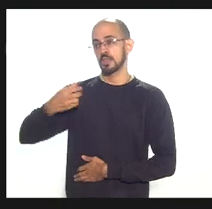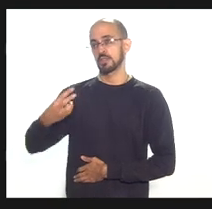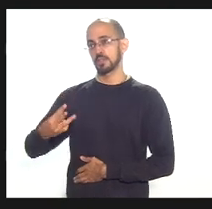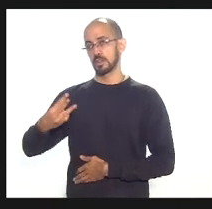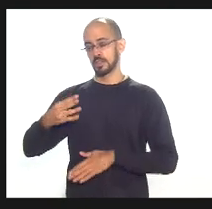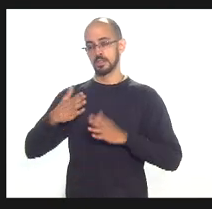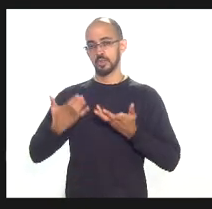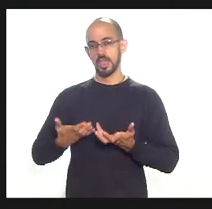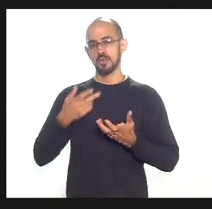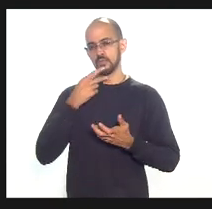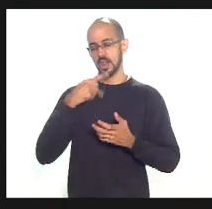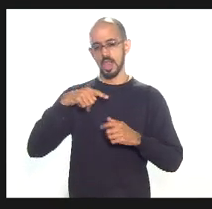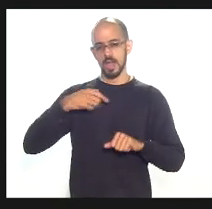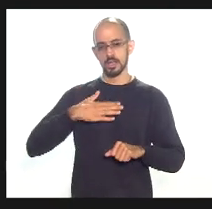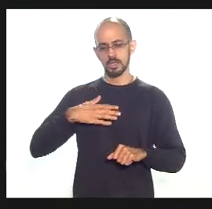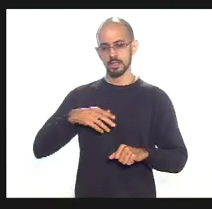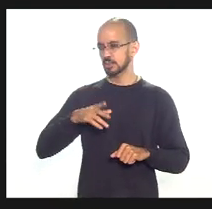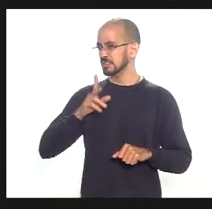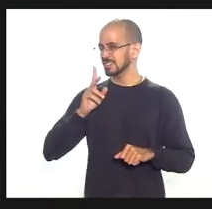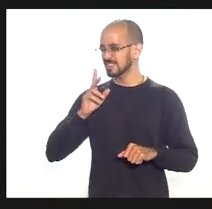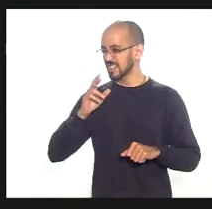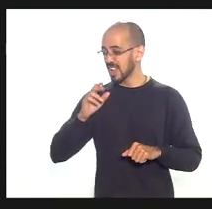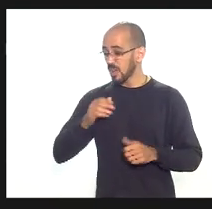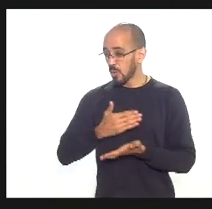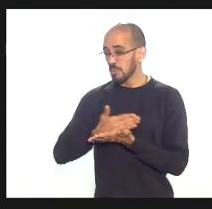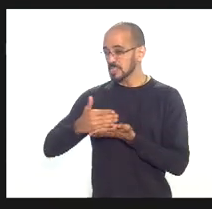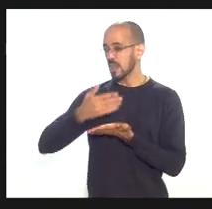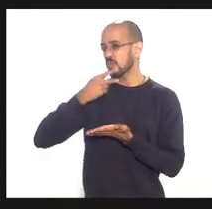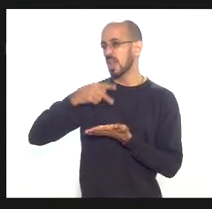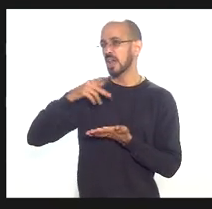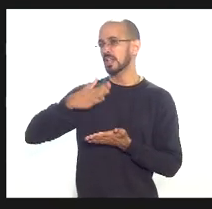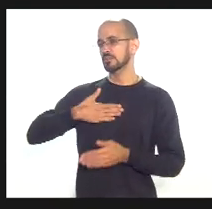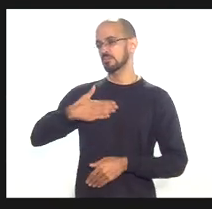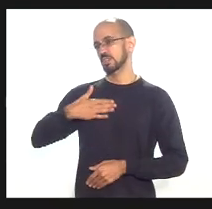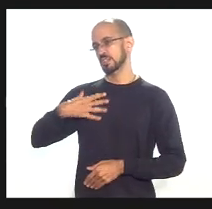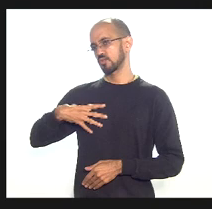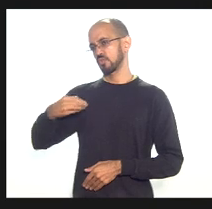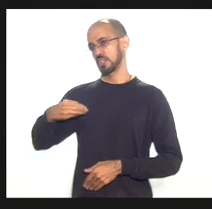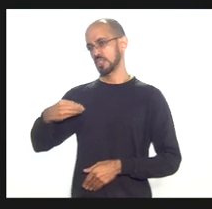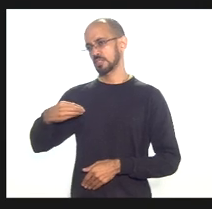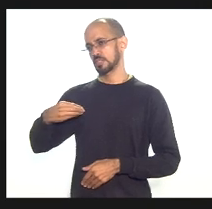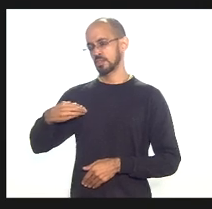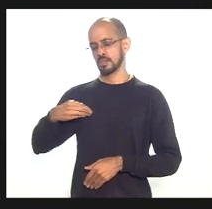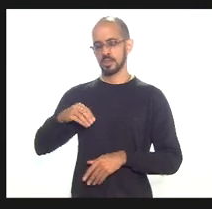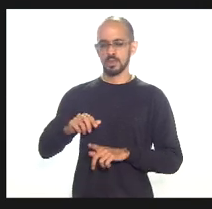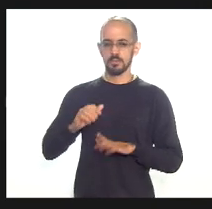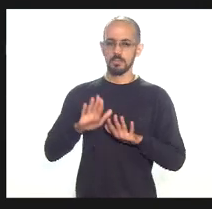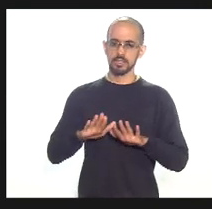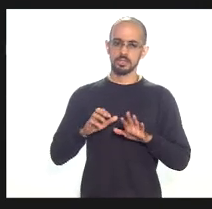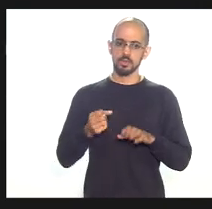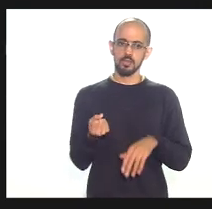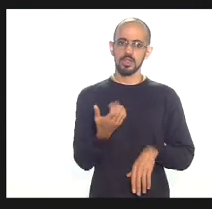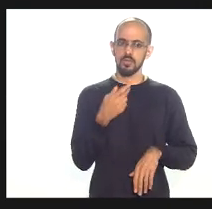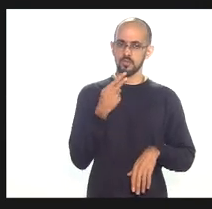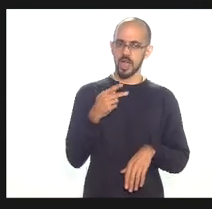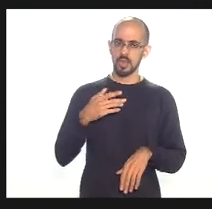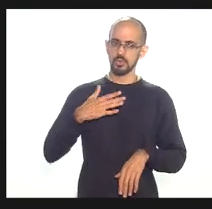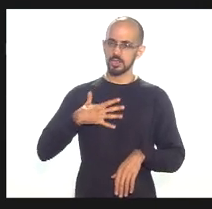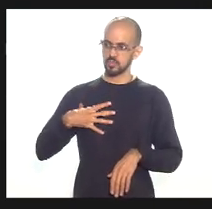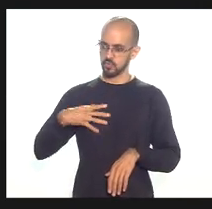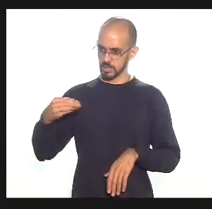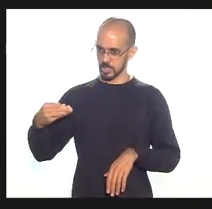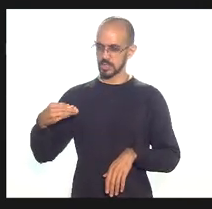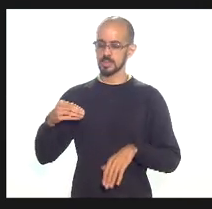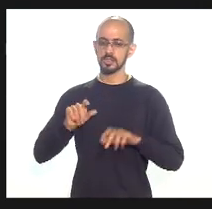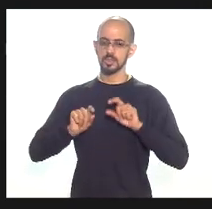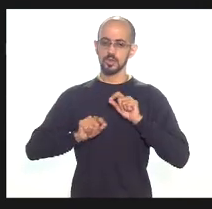justamente das minhas filhas mas quando eu falo das minhas filhas eu quero acoplar todas as nossas crianças